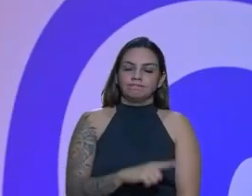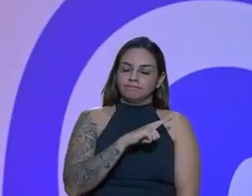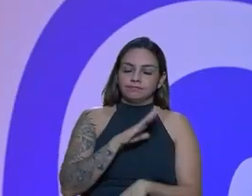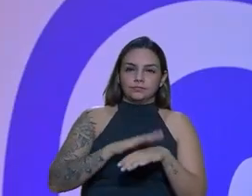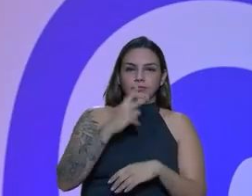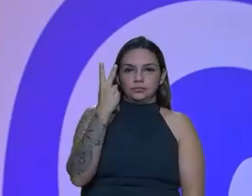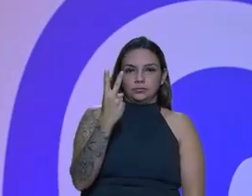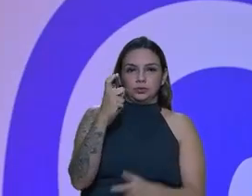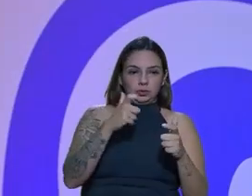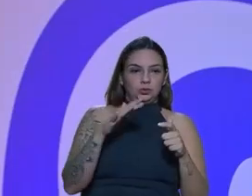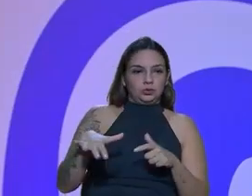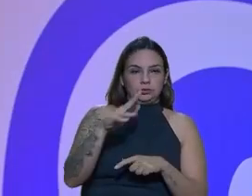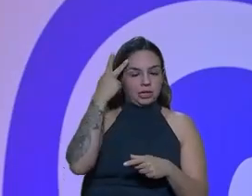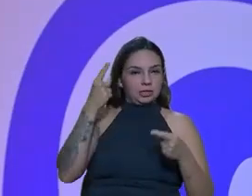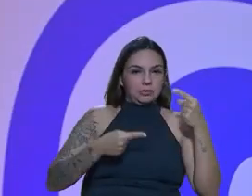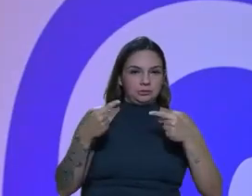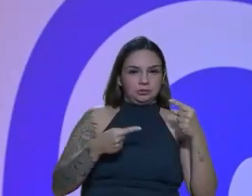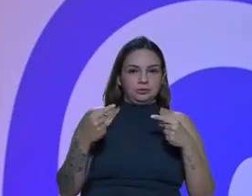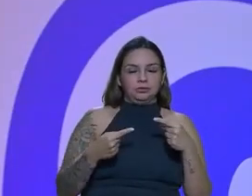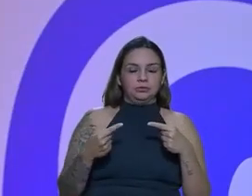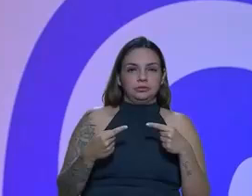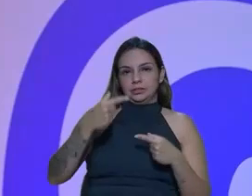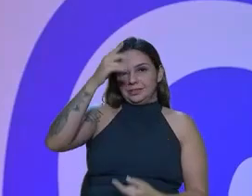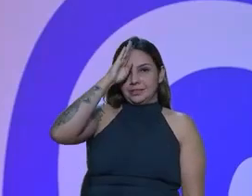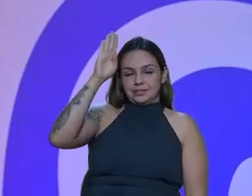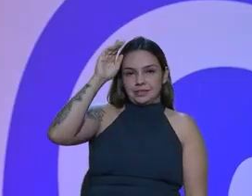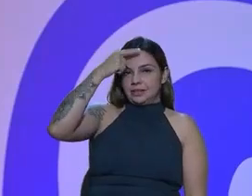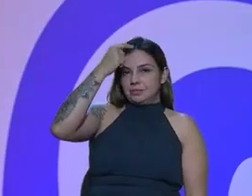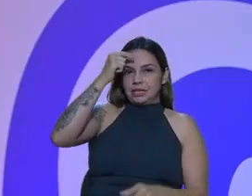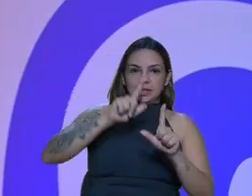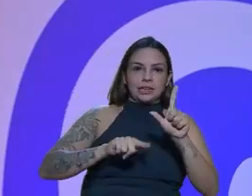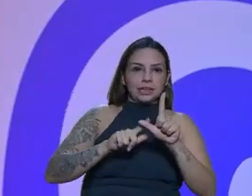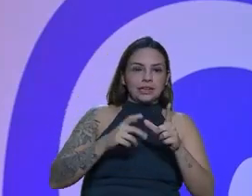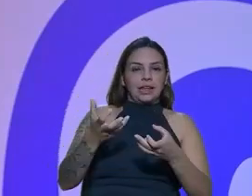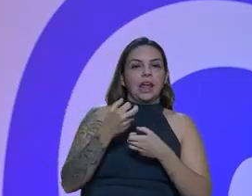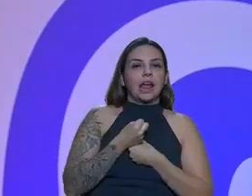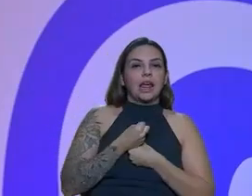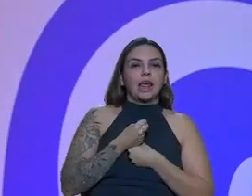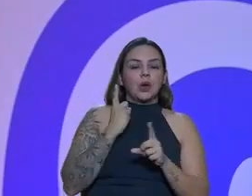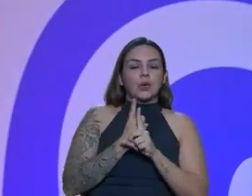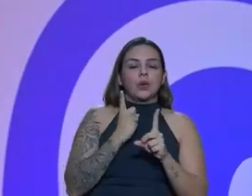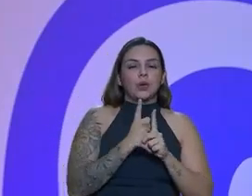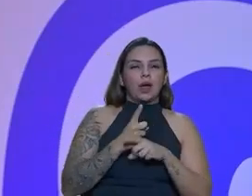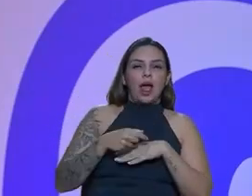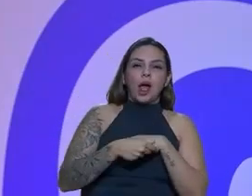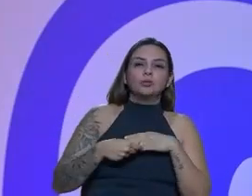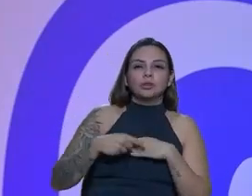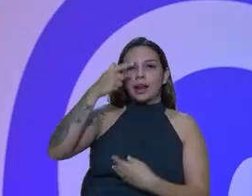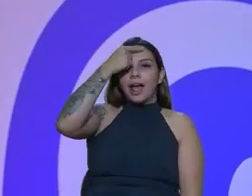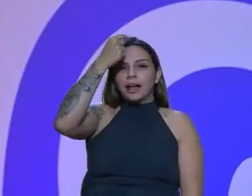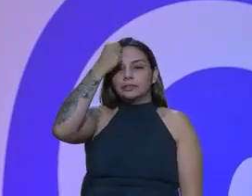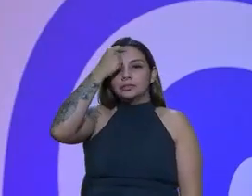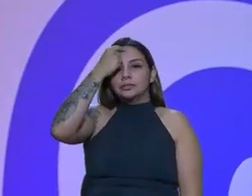Temos mais 2 espaços para debates. A Academia Araxaense de Letras vai receber encontros com autores